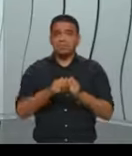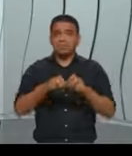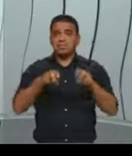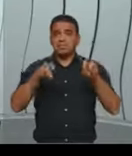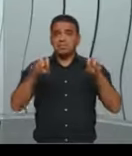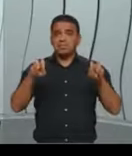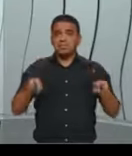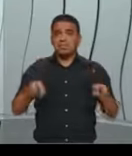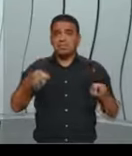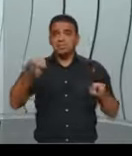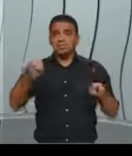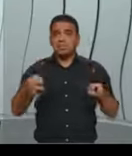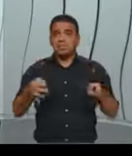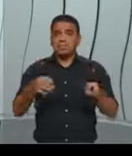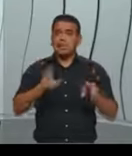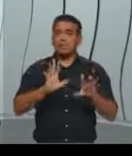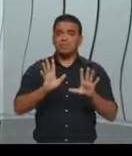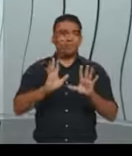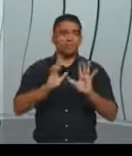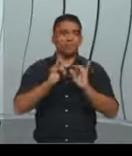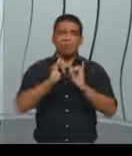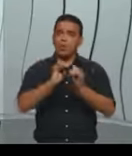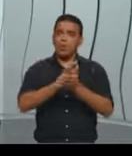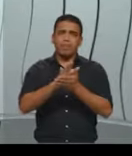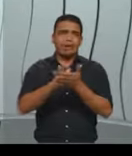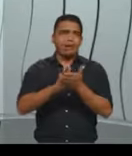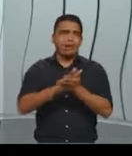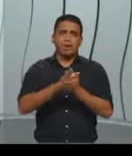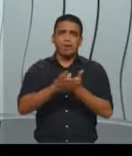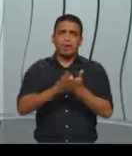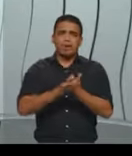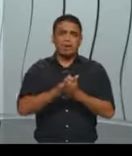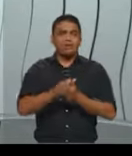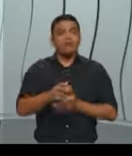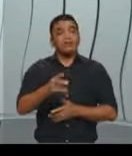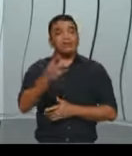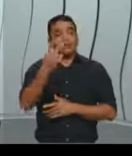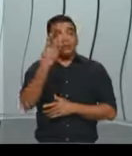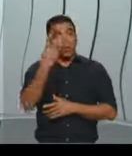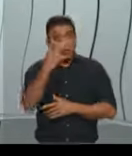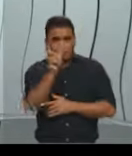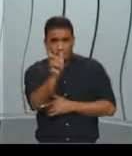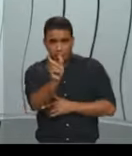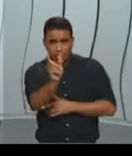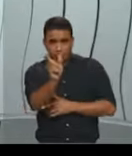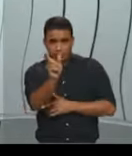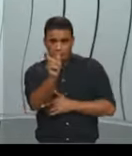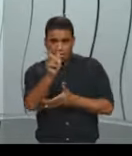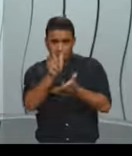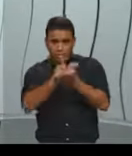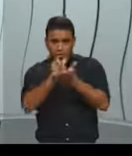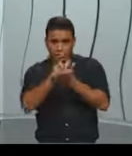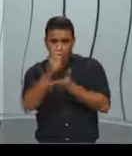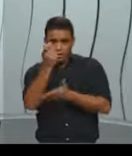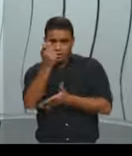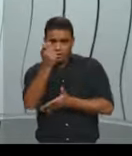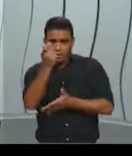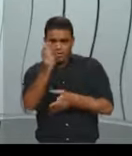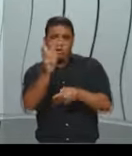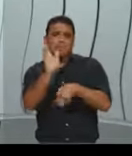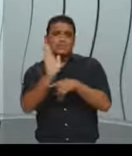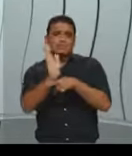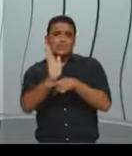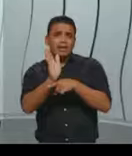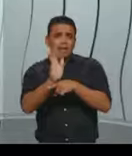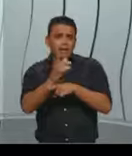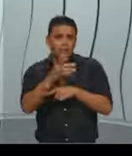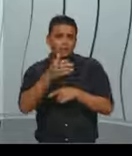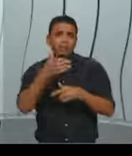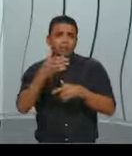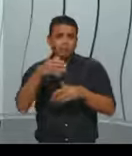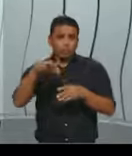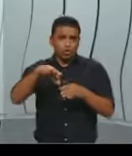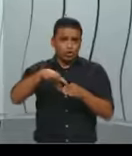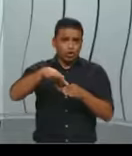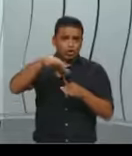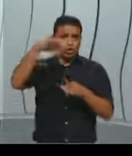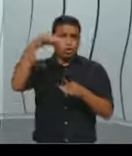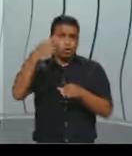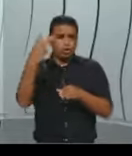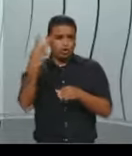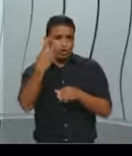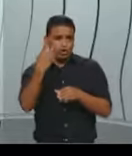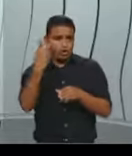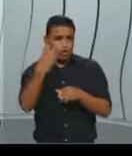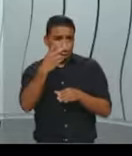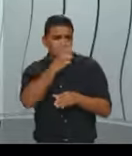determinados lugares. Ele não está falando disso. Ele está falando assim, eu tenho 2 ingressos e os 2 melhores irão, ou os 2 sorteados